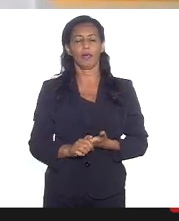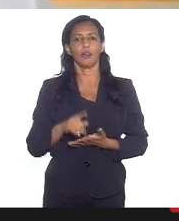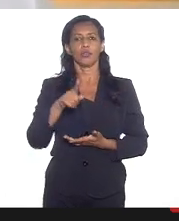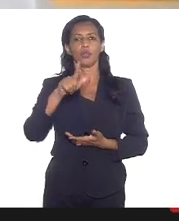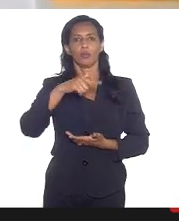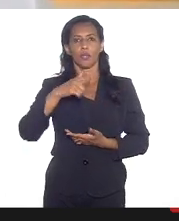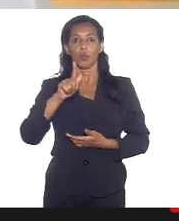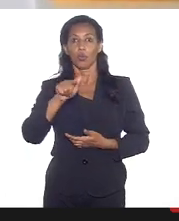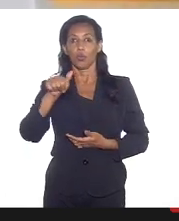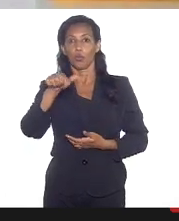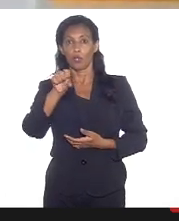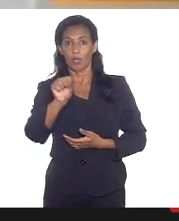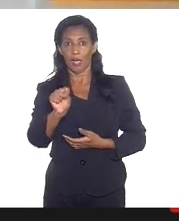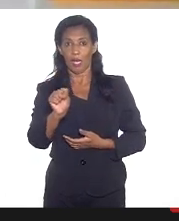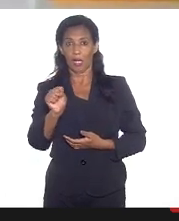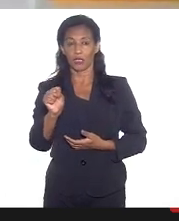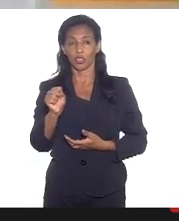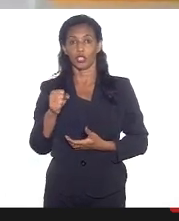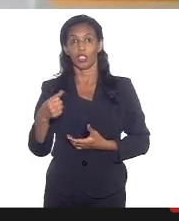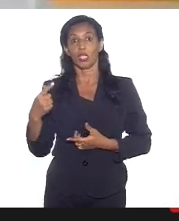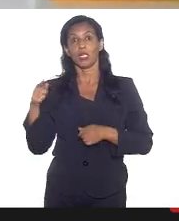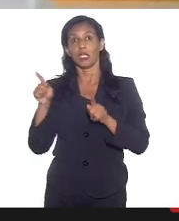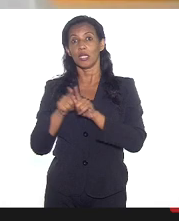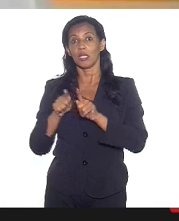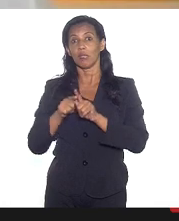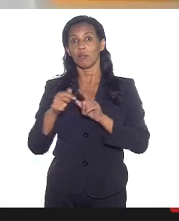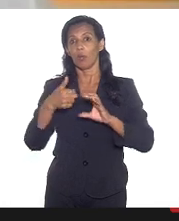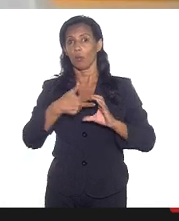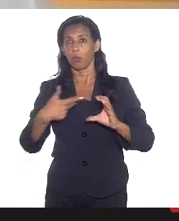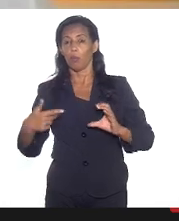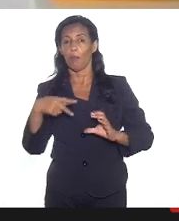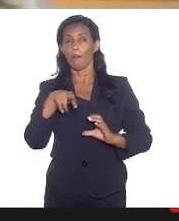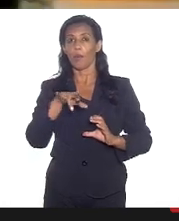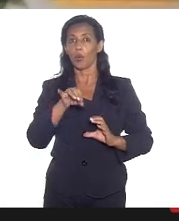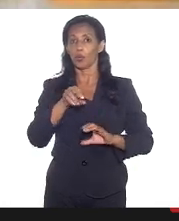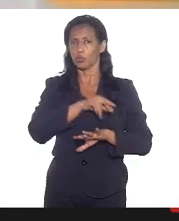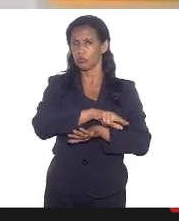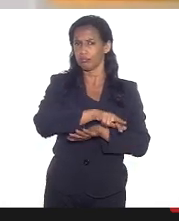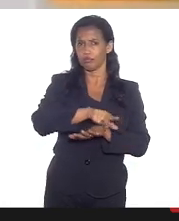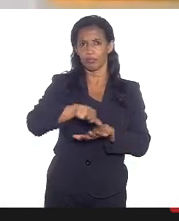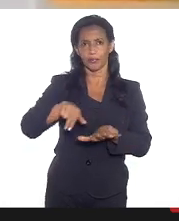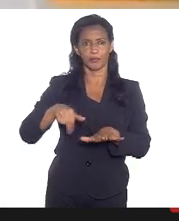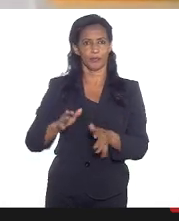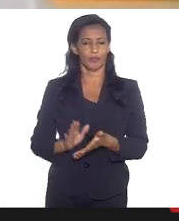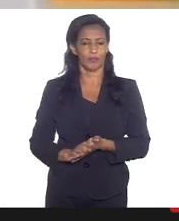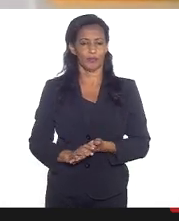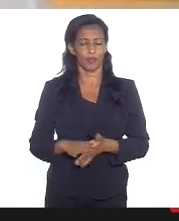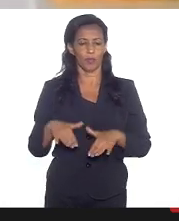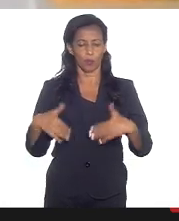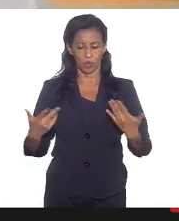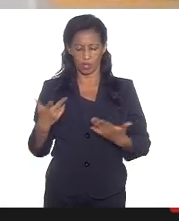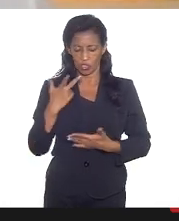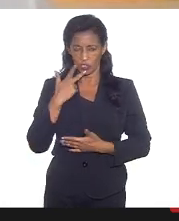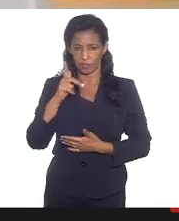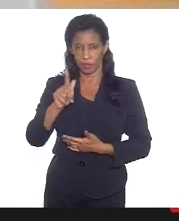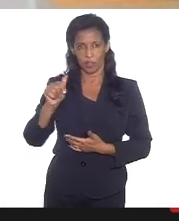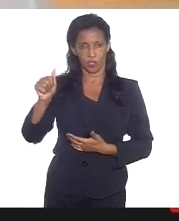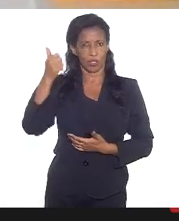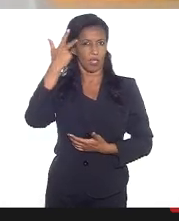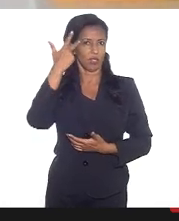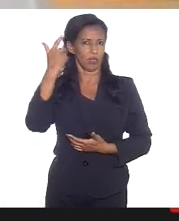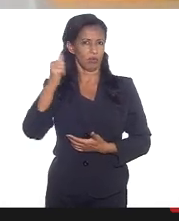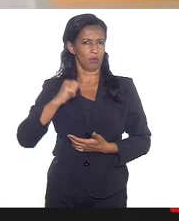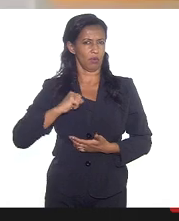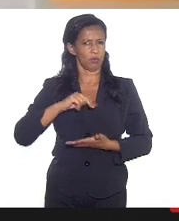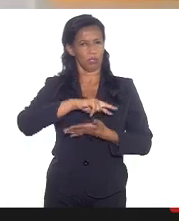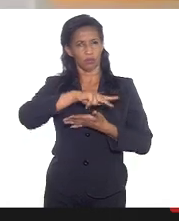de gás e os produtos dessa cadeia, que são diversos, não é? Quando a gente fala de gás natural, temos